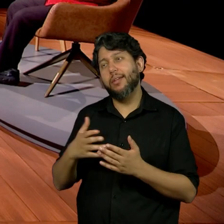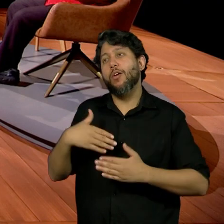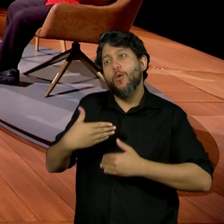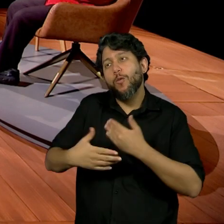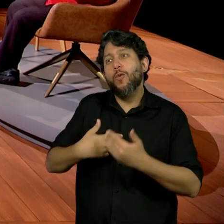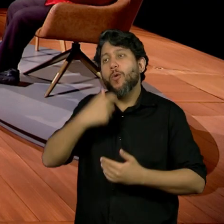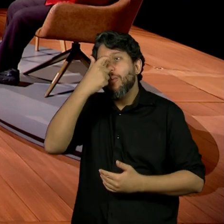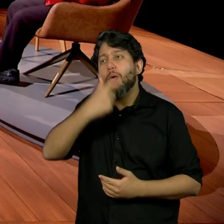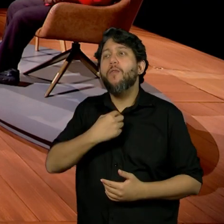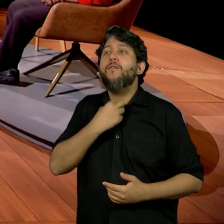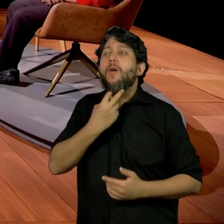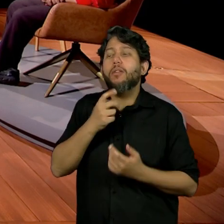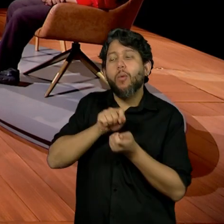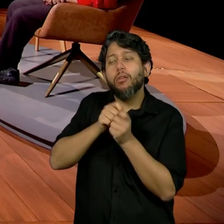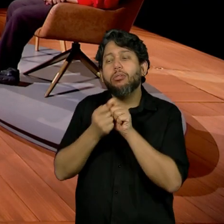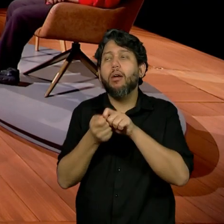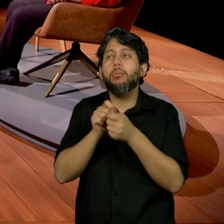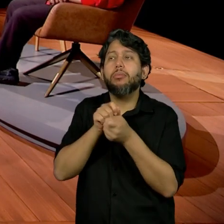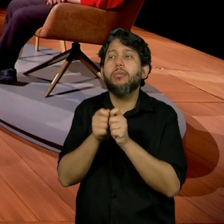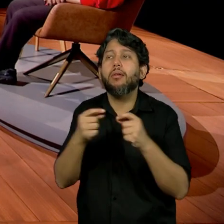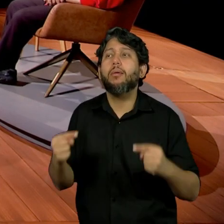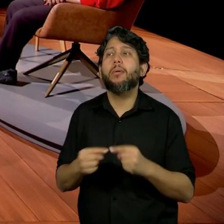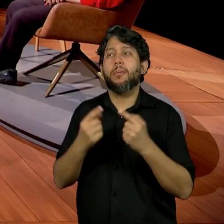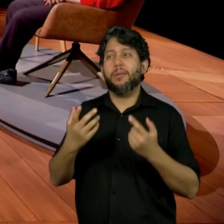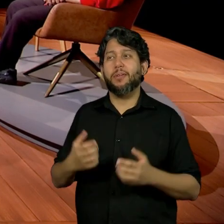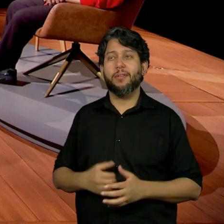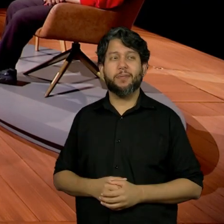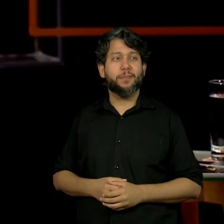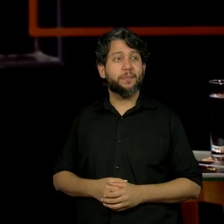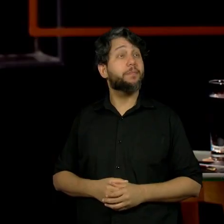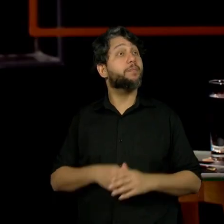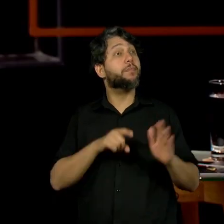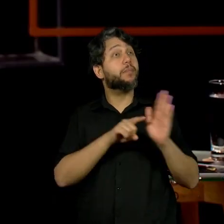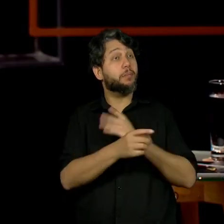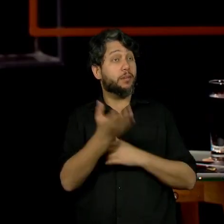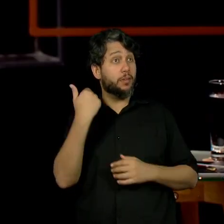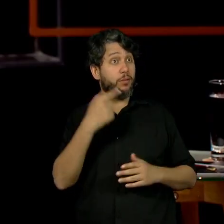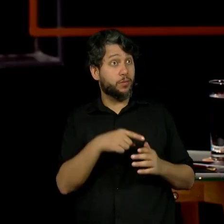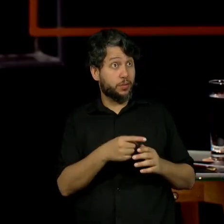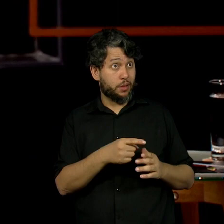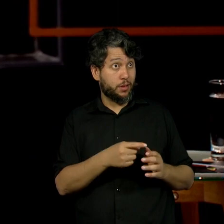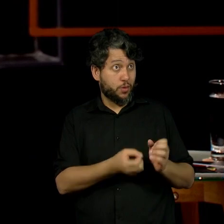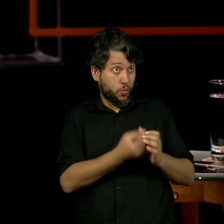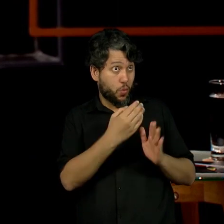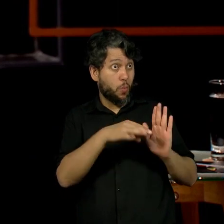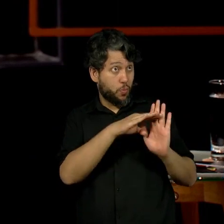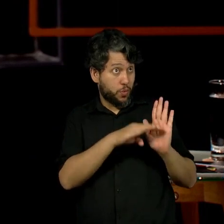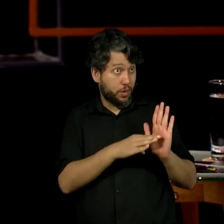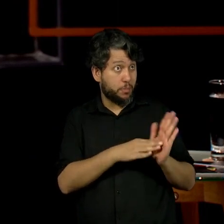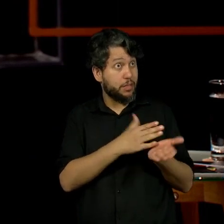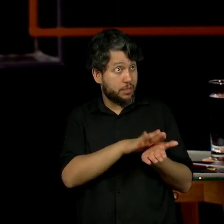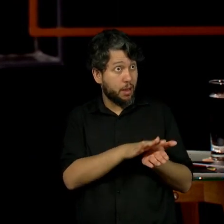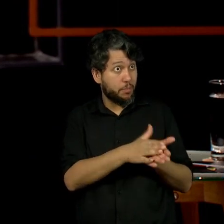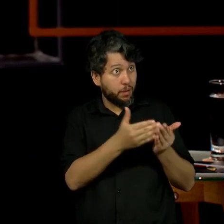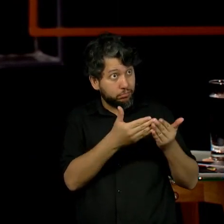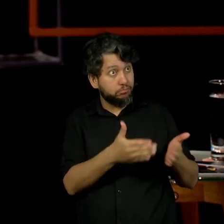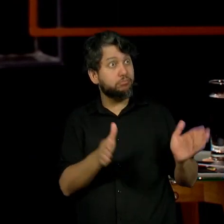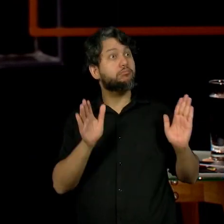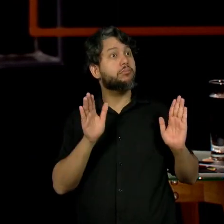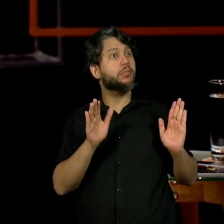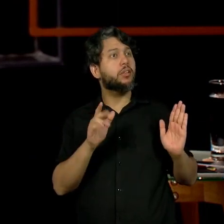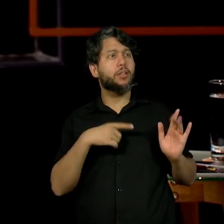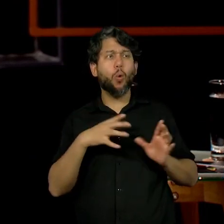né? Grandes coisas, né? Agora, nessa época que você criou o programa, o Samba Pé de Passagem, houve uma certa resistência de um